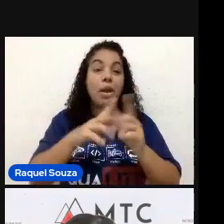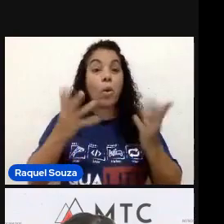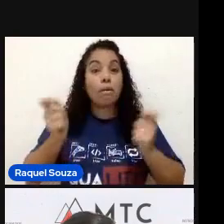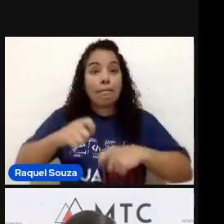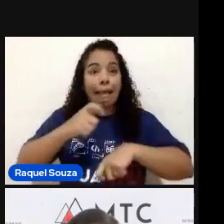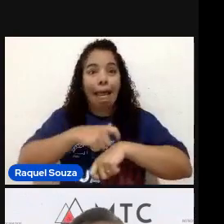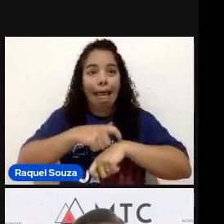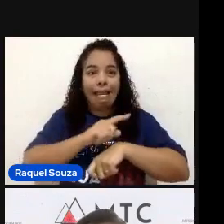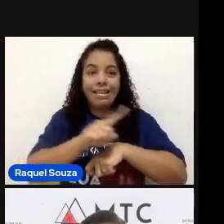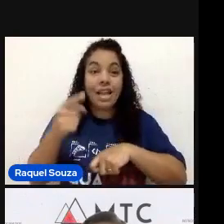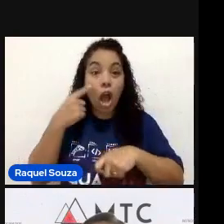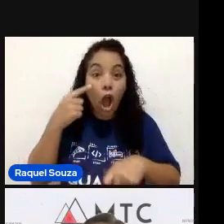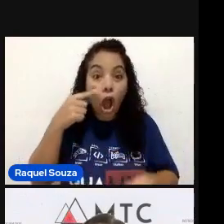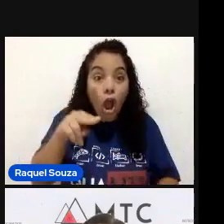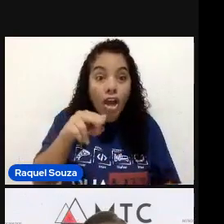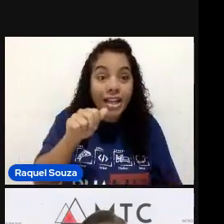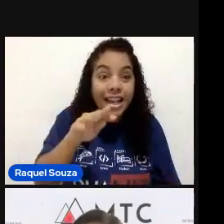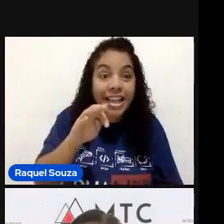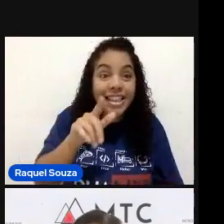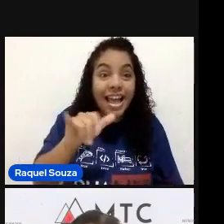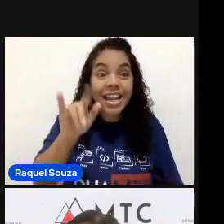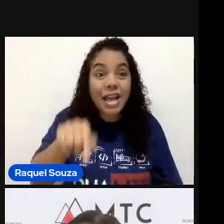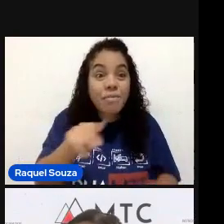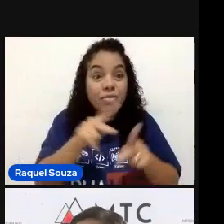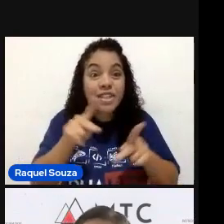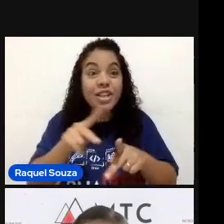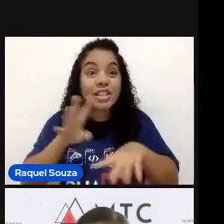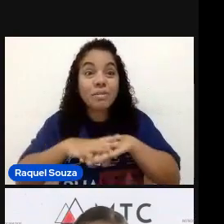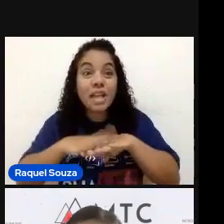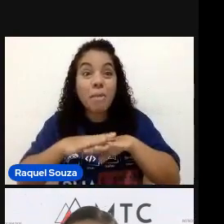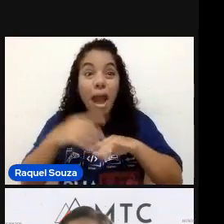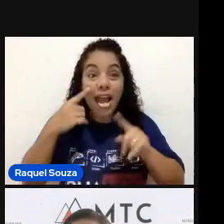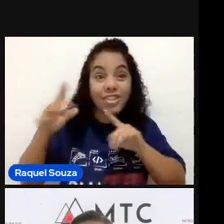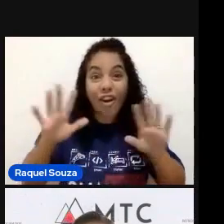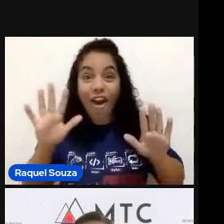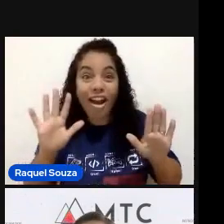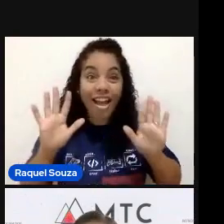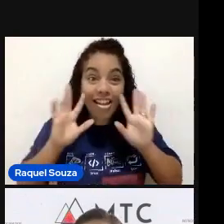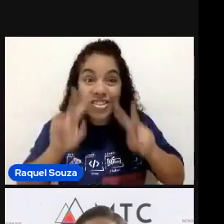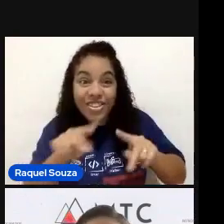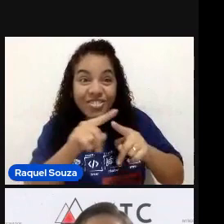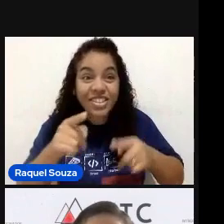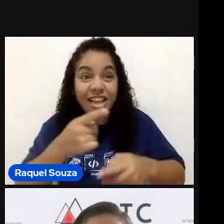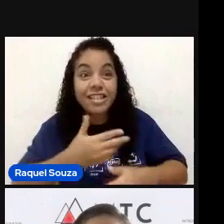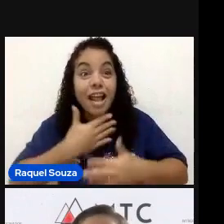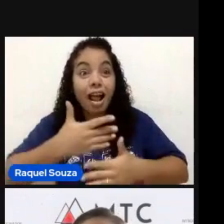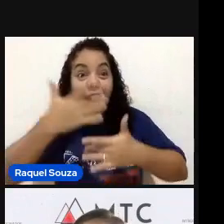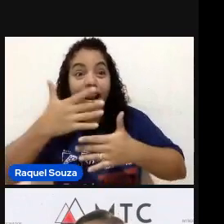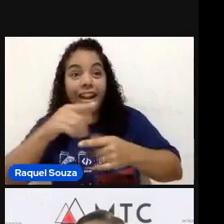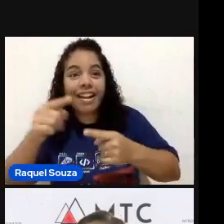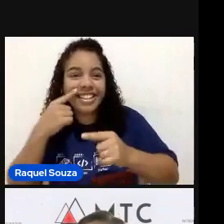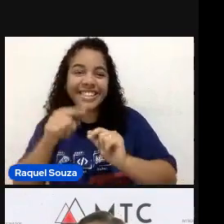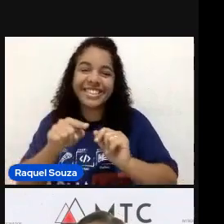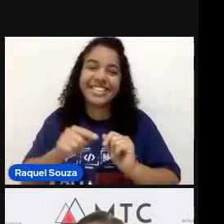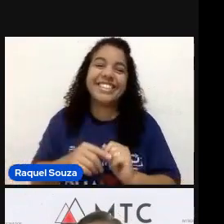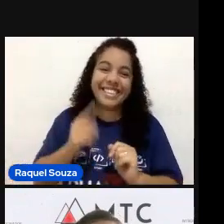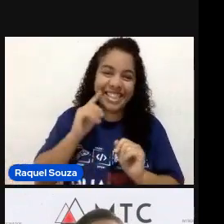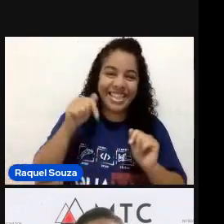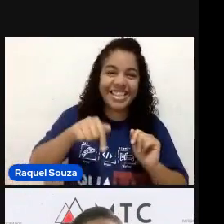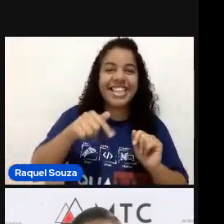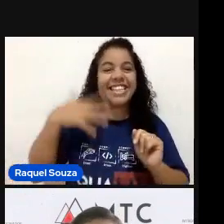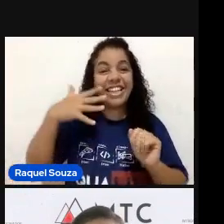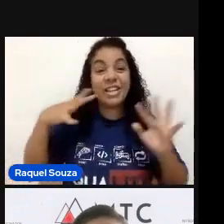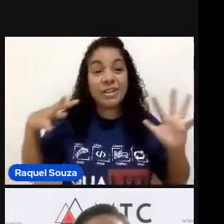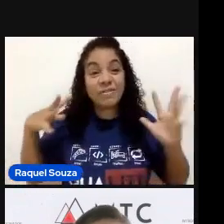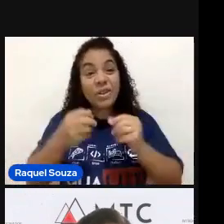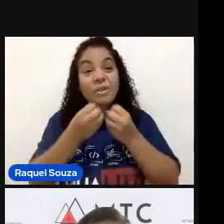olha, Nathalie ali, ex-professora de matemática, eu estou tentando ficar focada em vocês também, mas aqui na palestra, né? Então, sejam